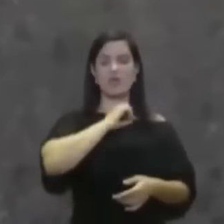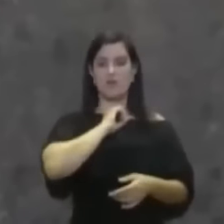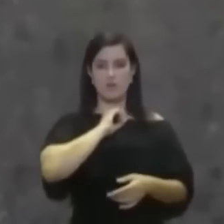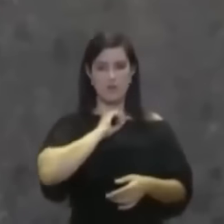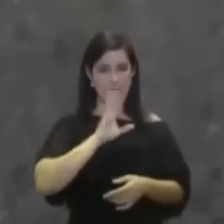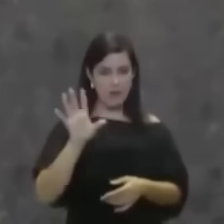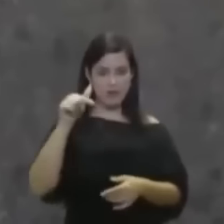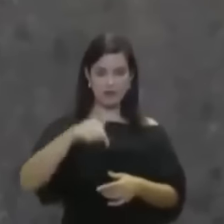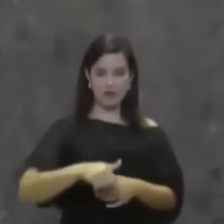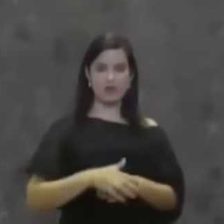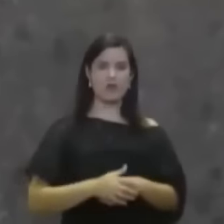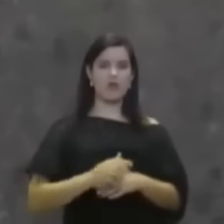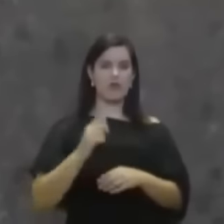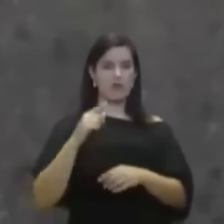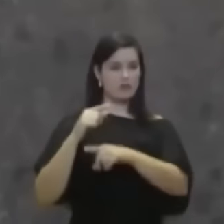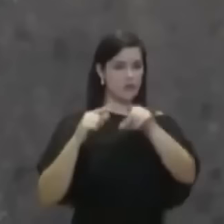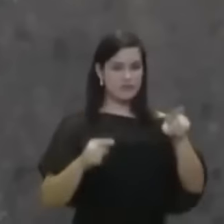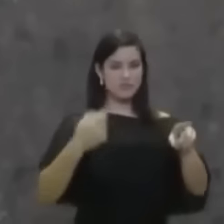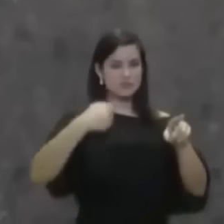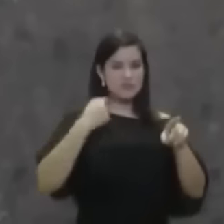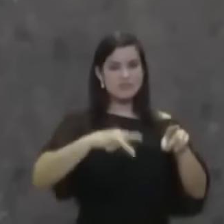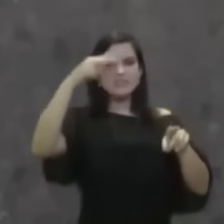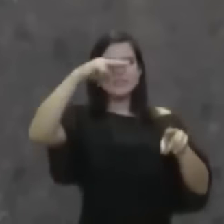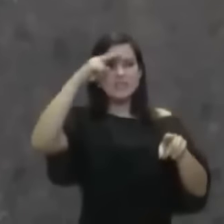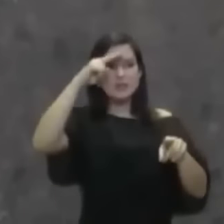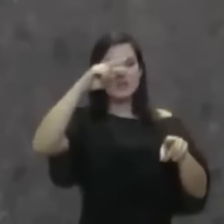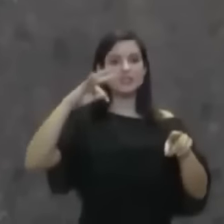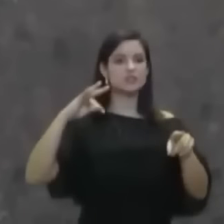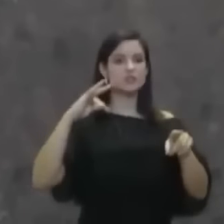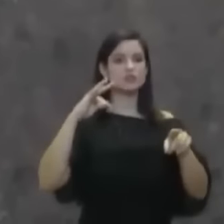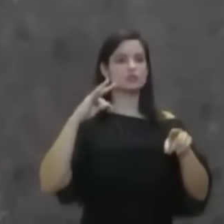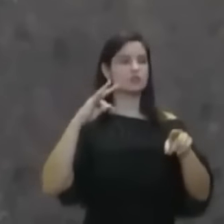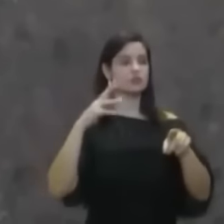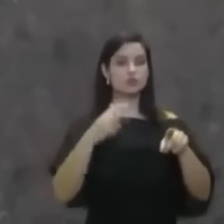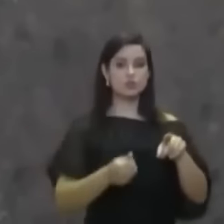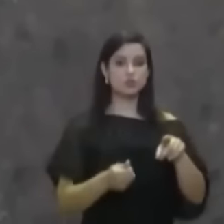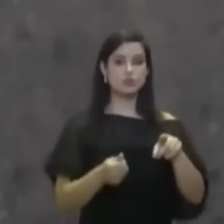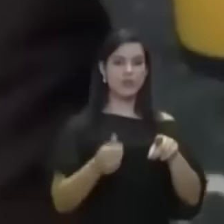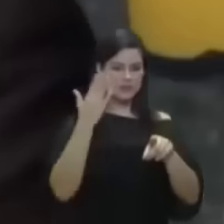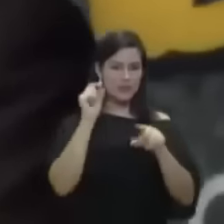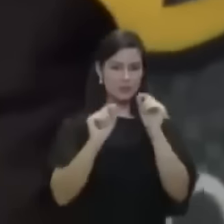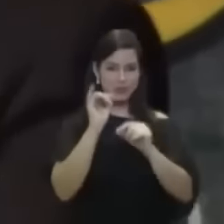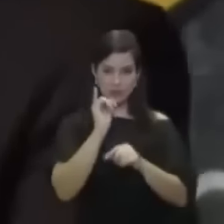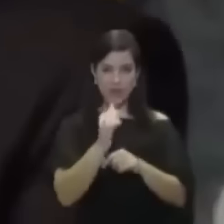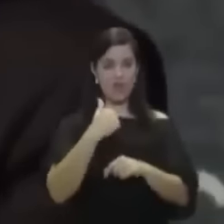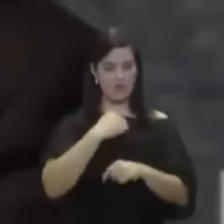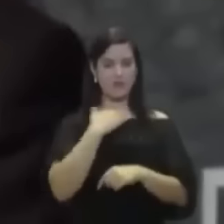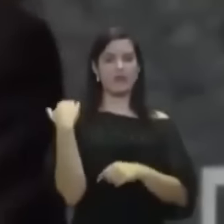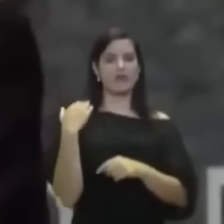morte, conserveis lembrança de tudo. Sabe o que ele está dizendo, irmãos? Eu vou